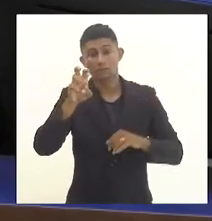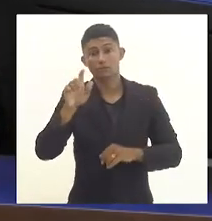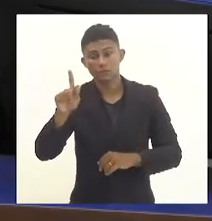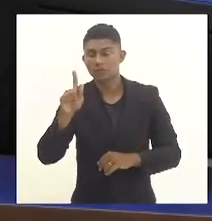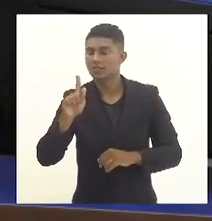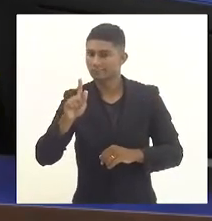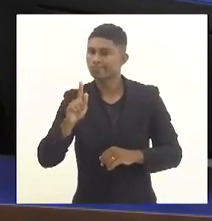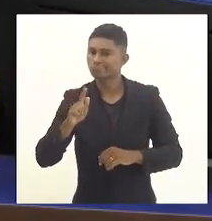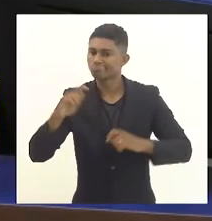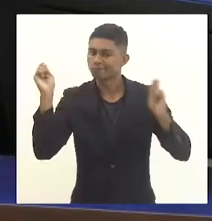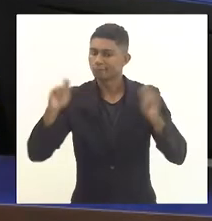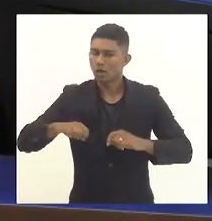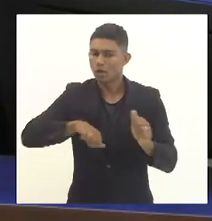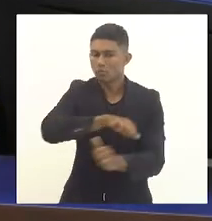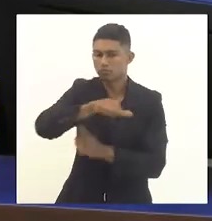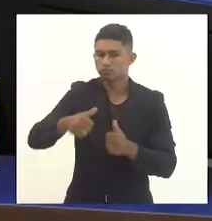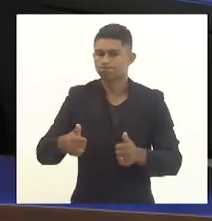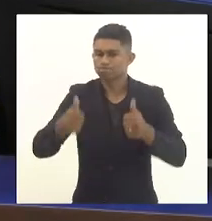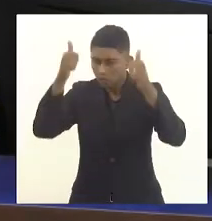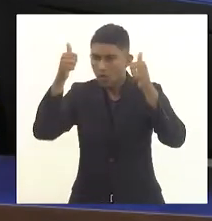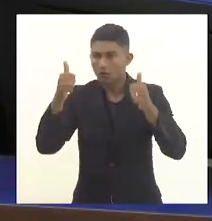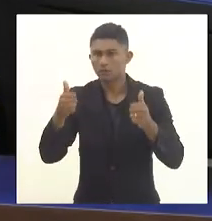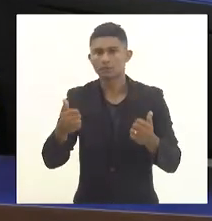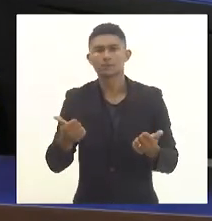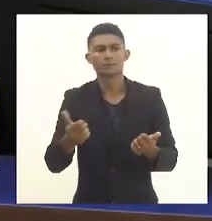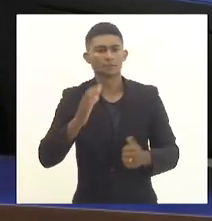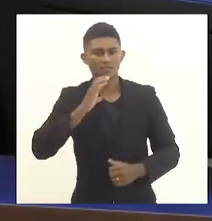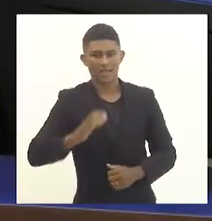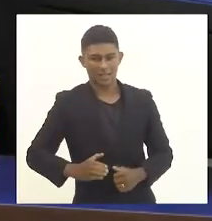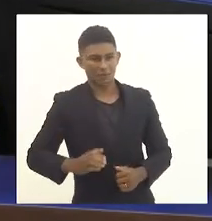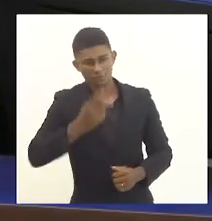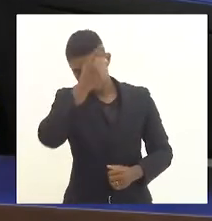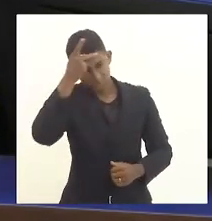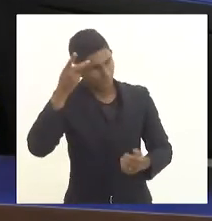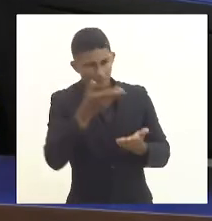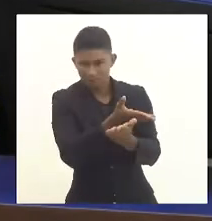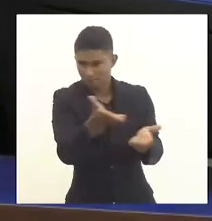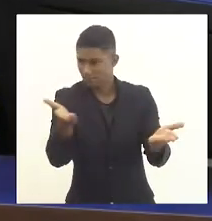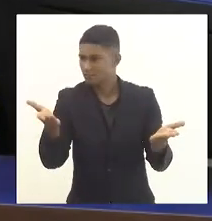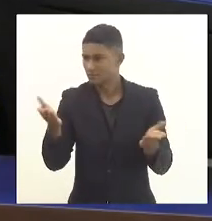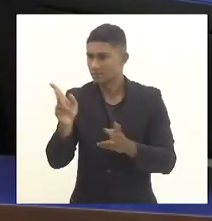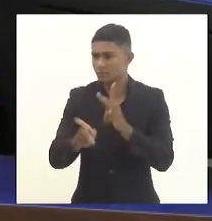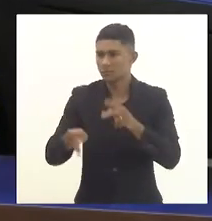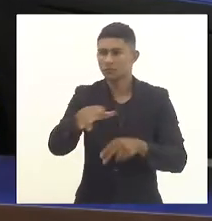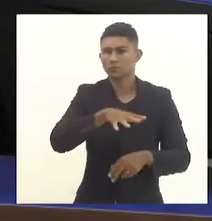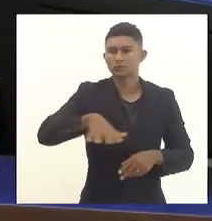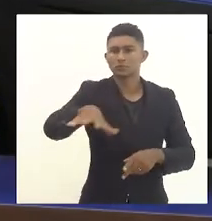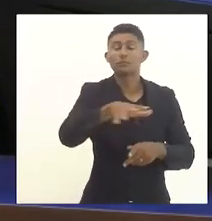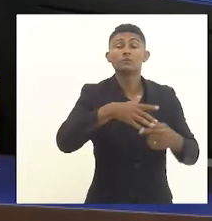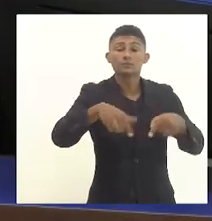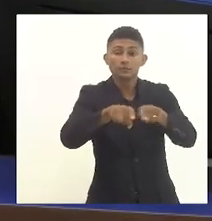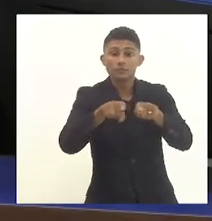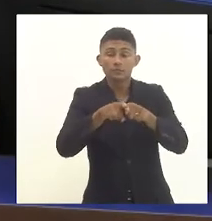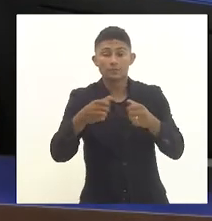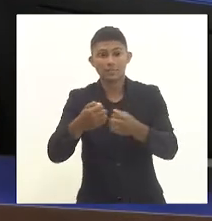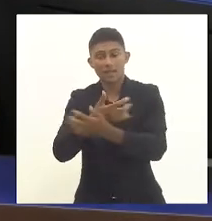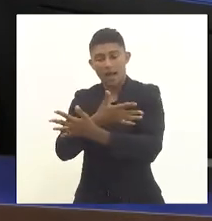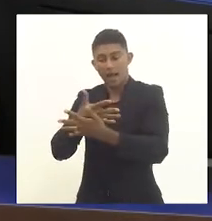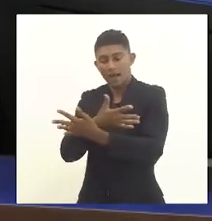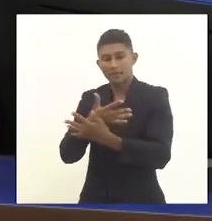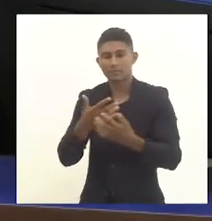diferença, não apenas para o cidadão na ponta, esse também fará uma grande diferença, mas para as cidades e para as